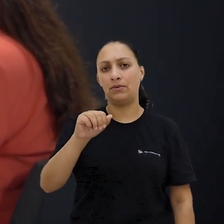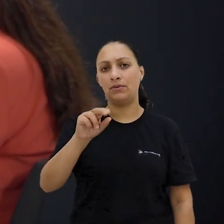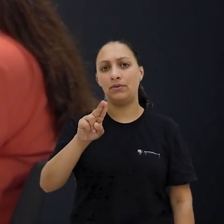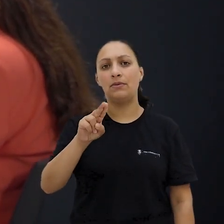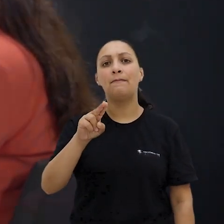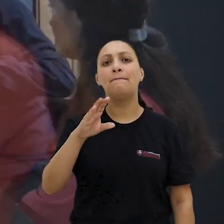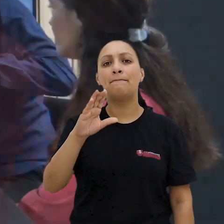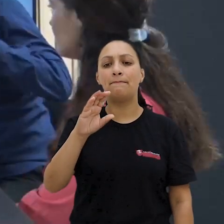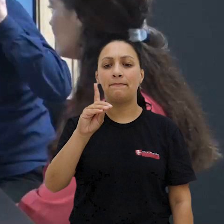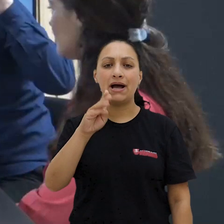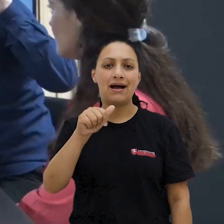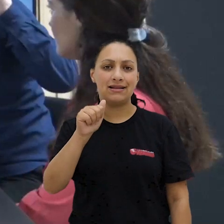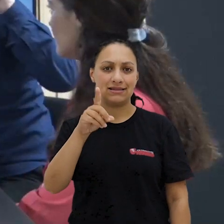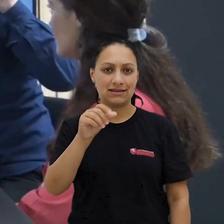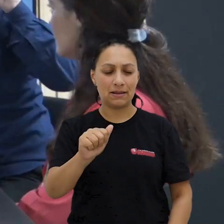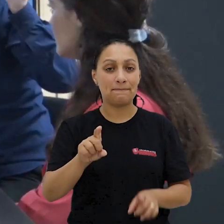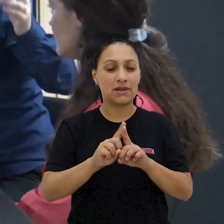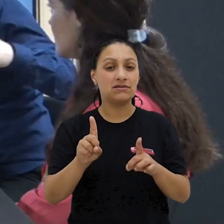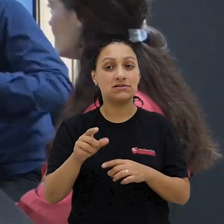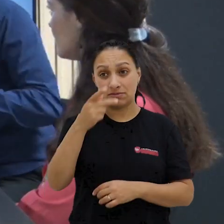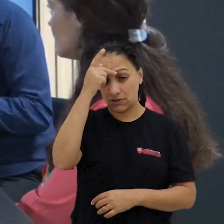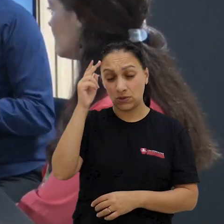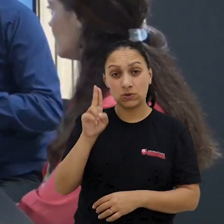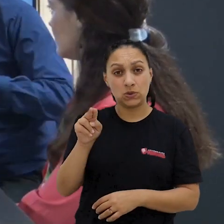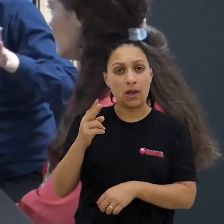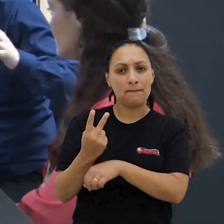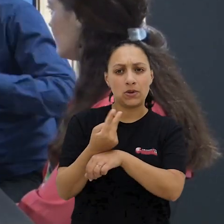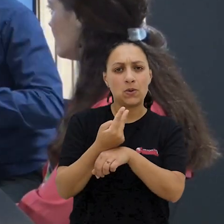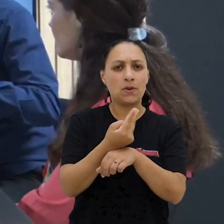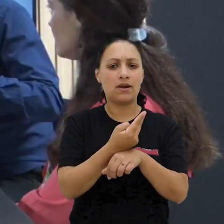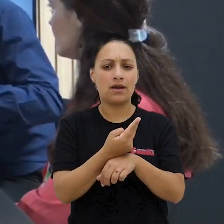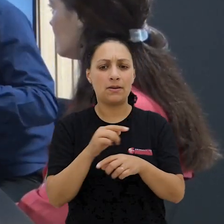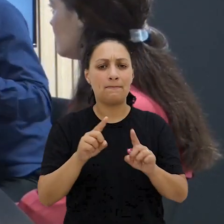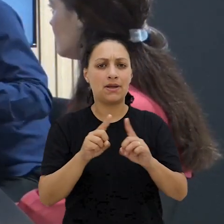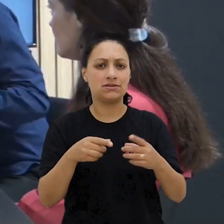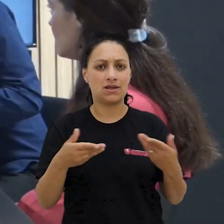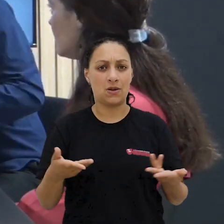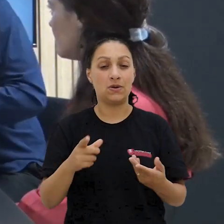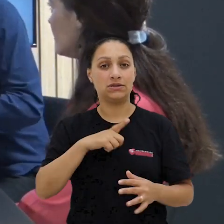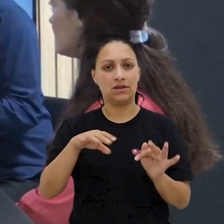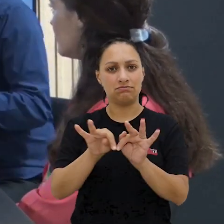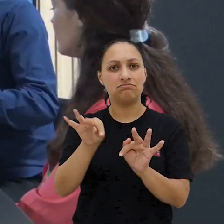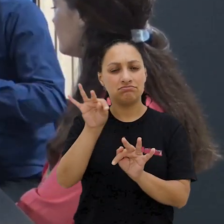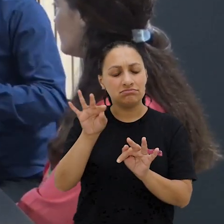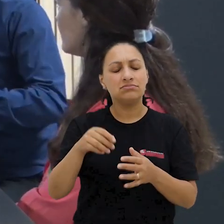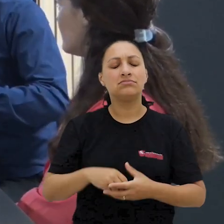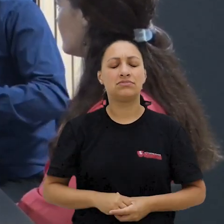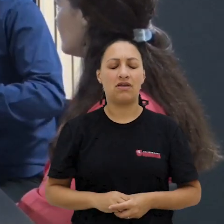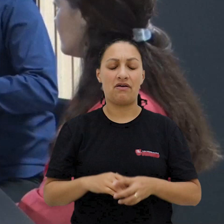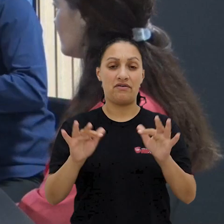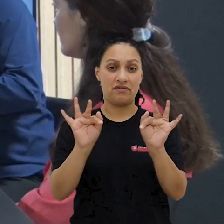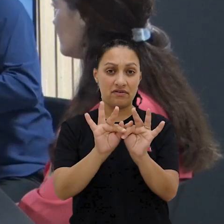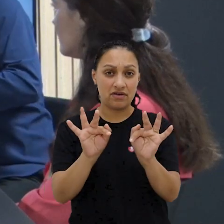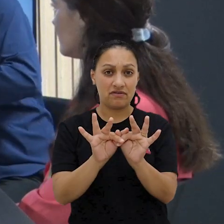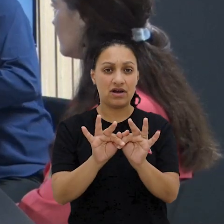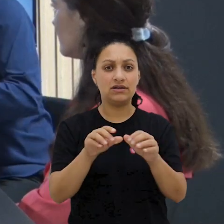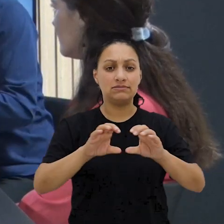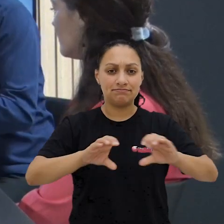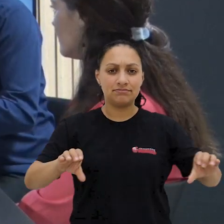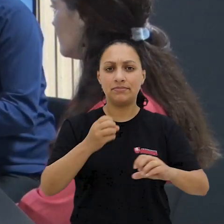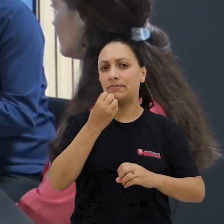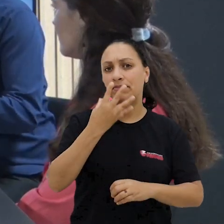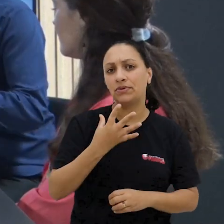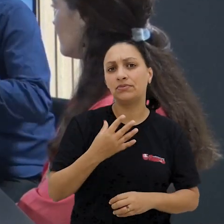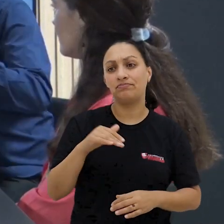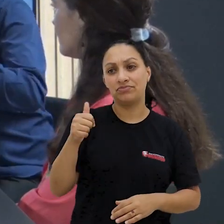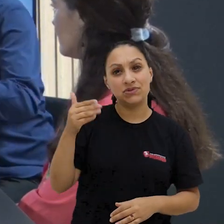nunca procuraram, nunca precisaram saber, entre aspas, e estão descobrindo agora que existe o Parque Tecnológico da Fevale em Campo Bom, cidade